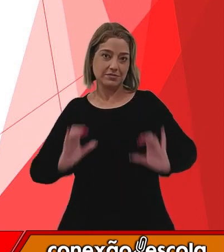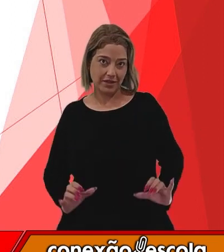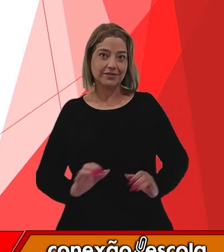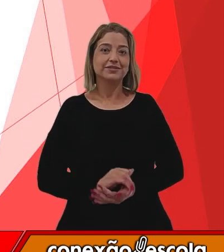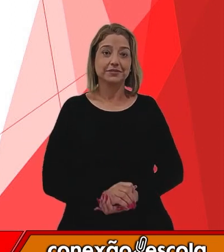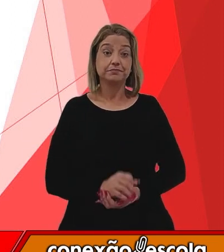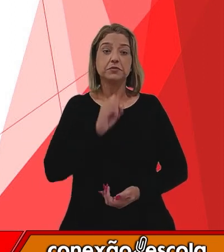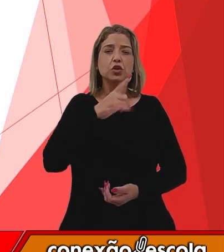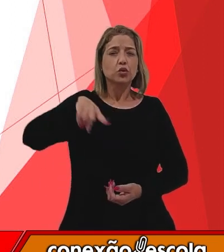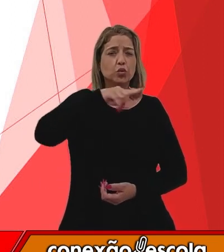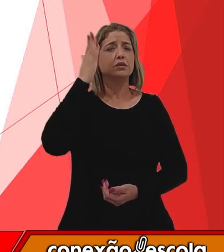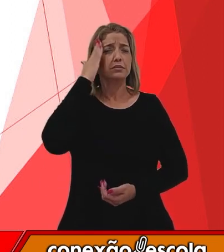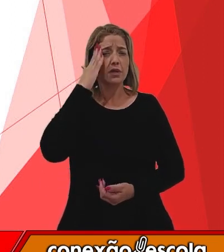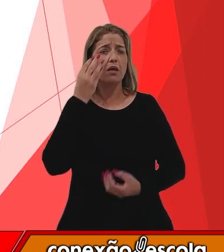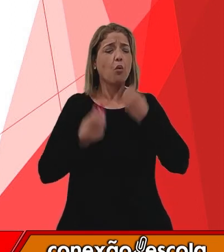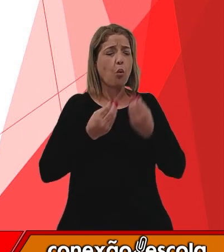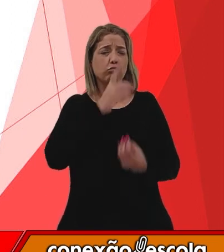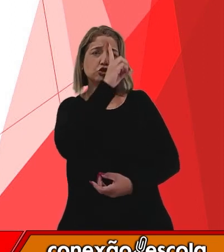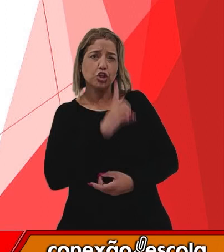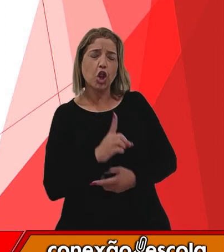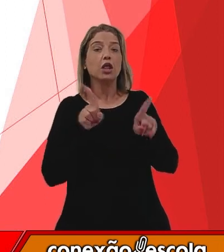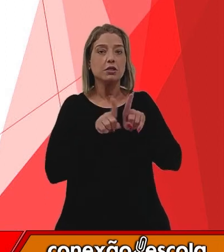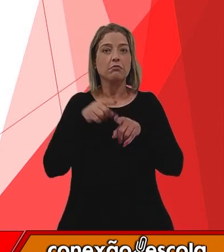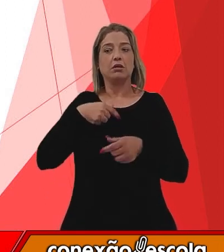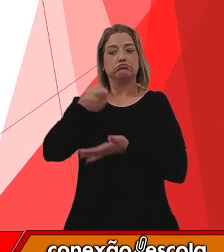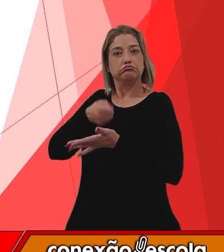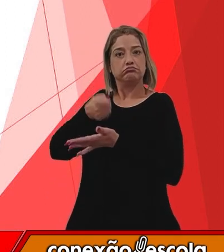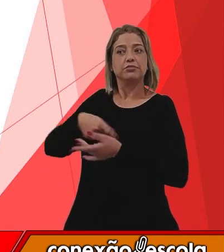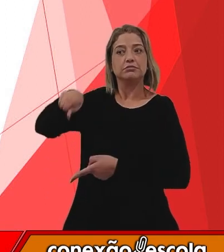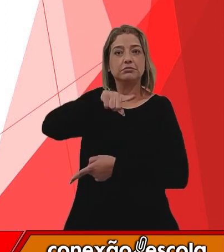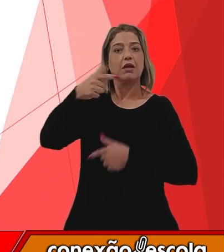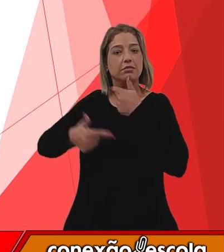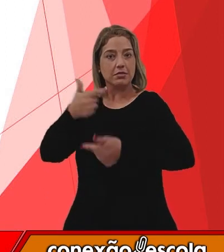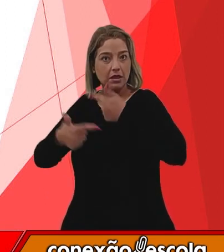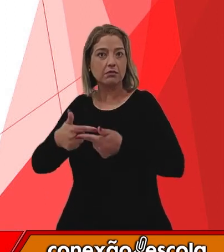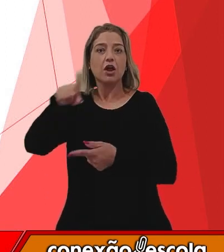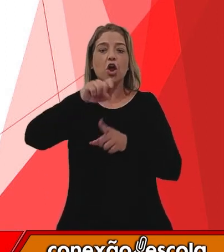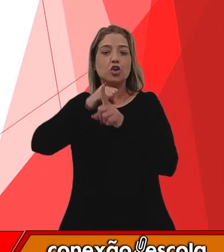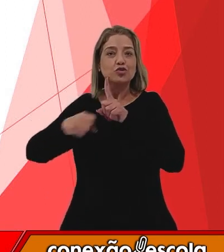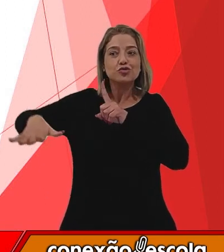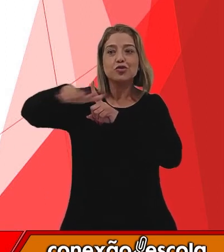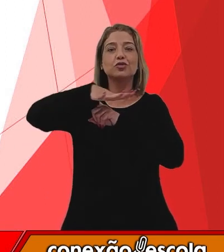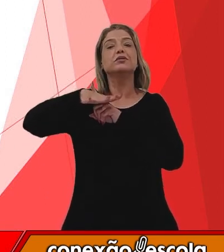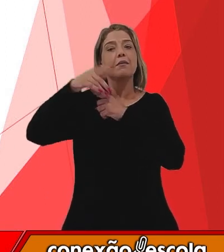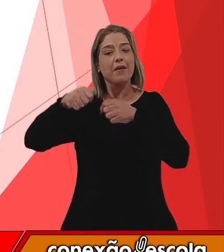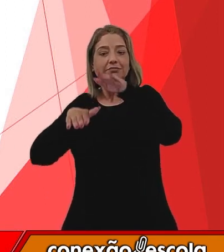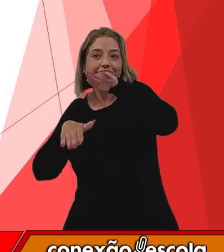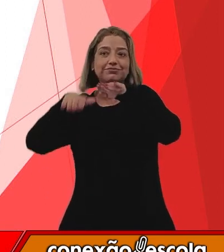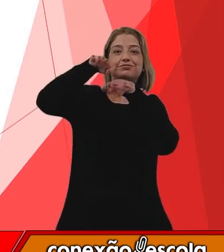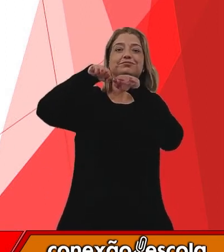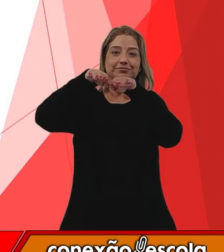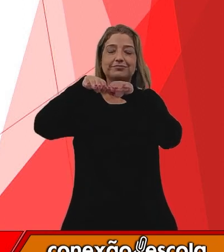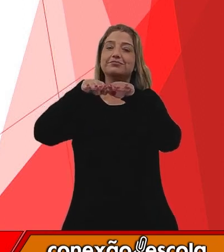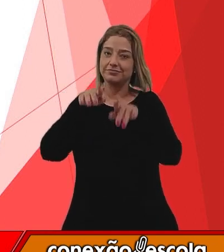Quando todos conhecem seus direitos e cumprem bem seus deveres, ajudamos a construir uma sociedade menos desigual e mais justa.